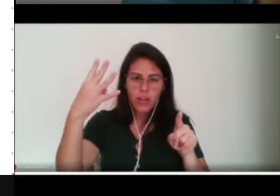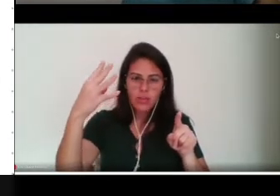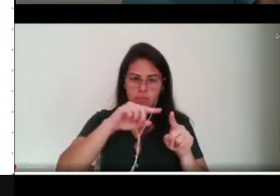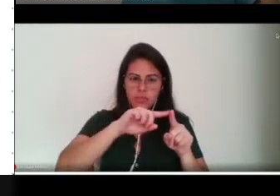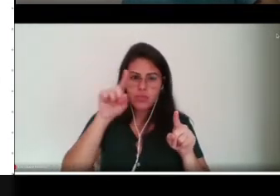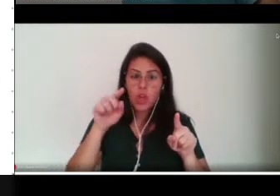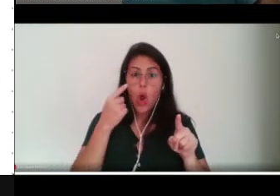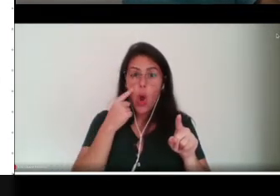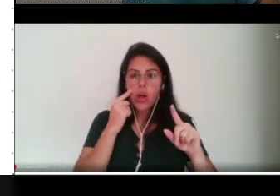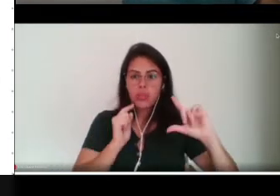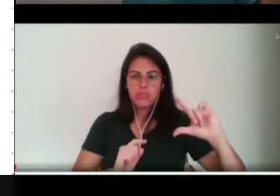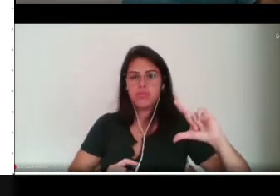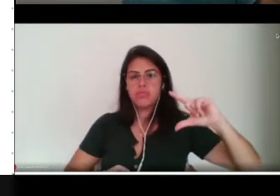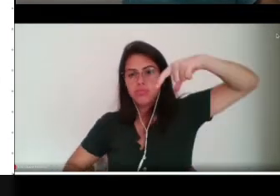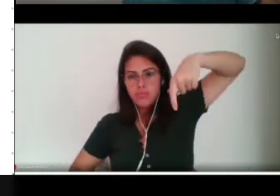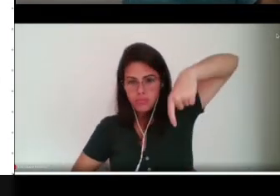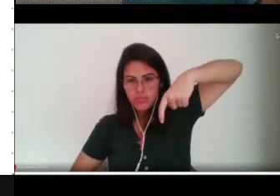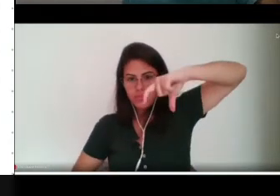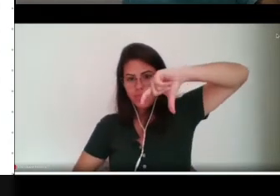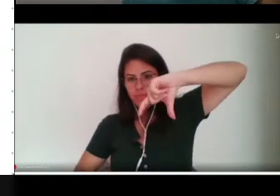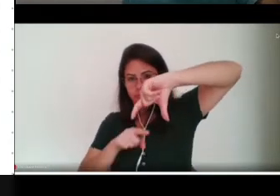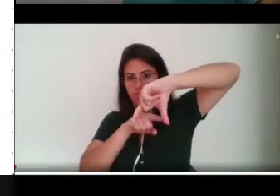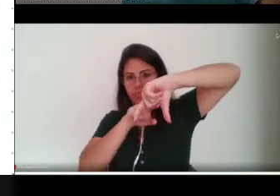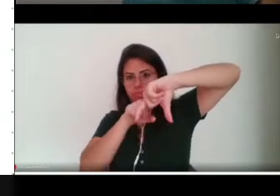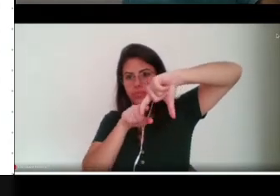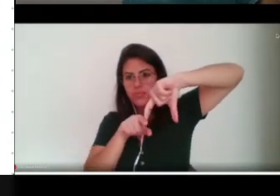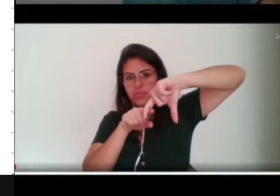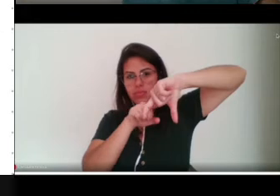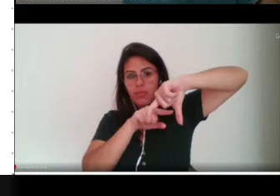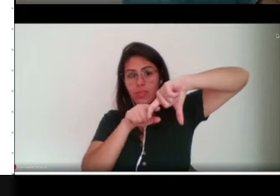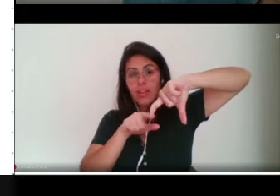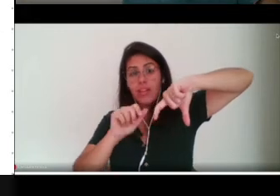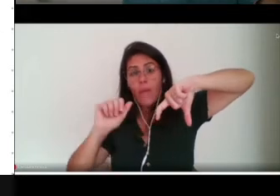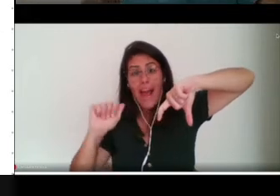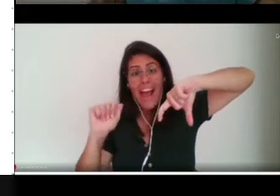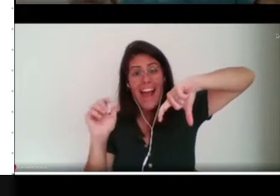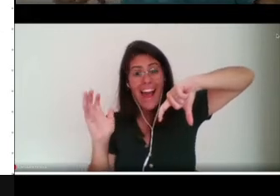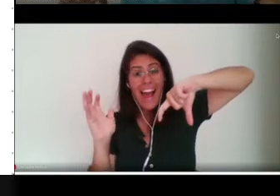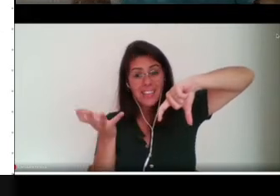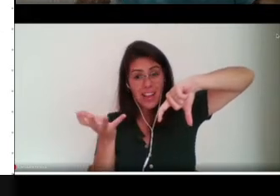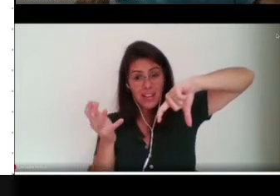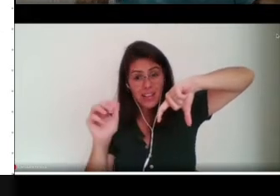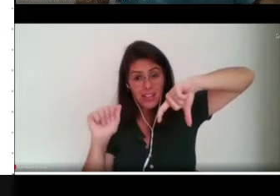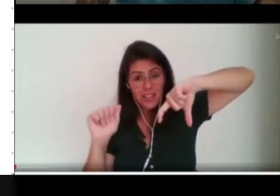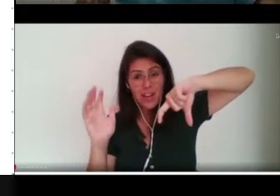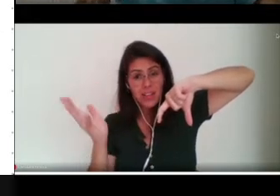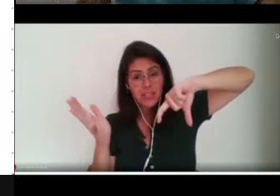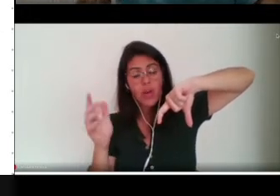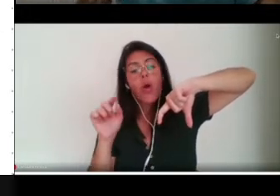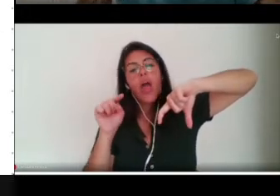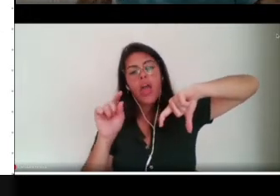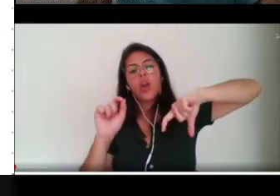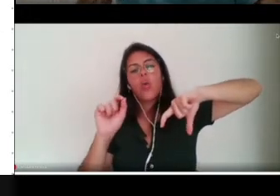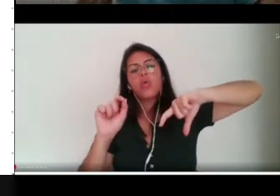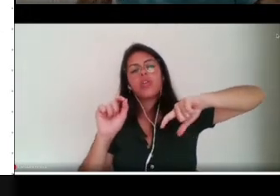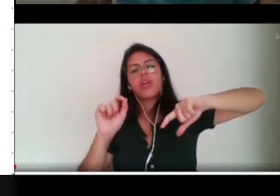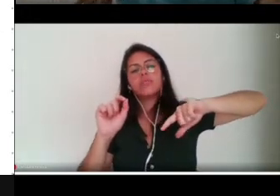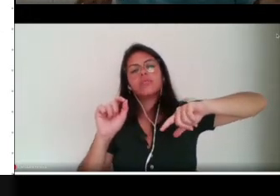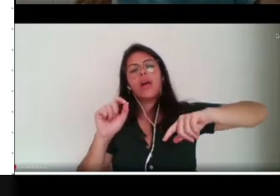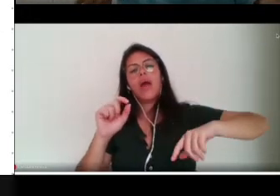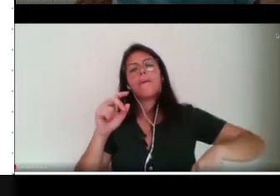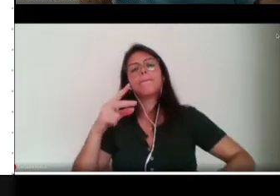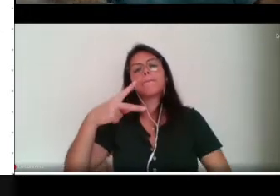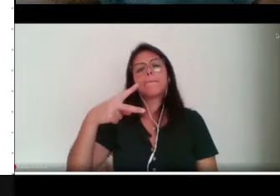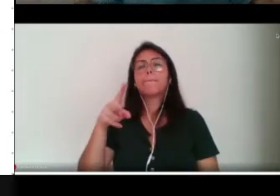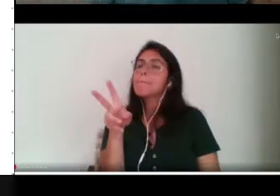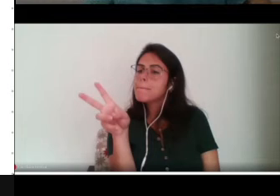aceleração, ela é menor que zero para uma velocidade maior que zero. Por